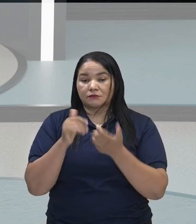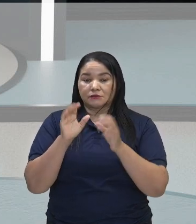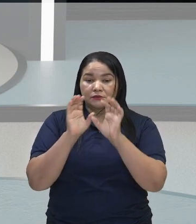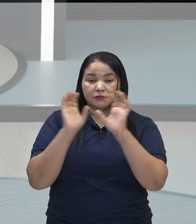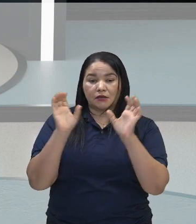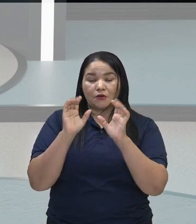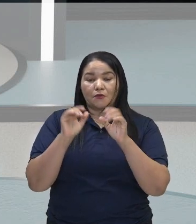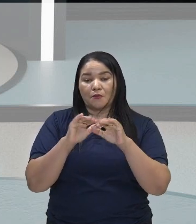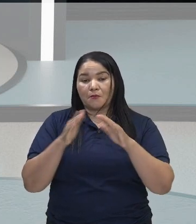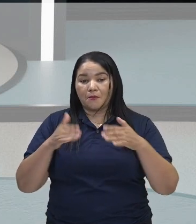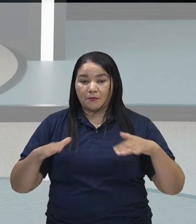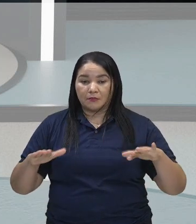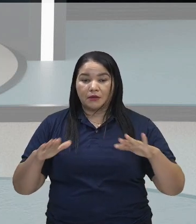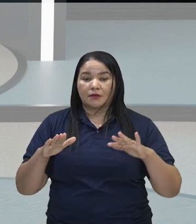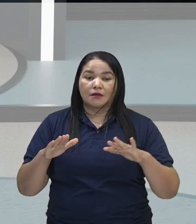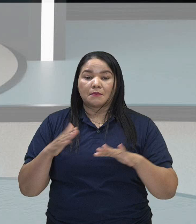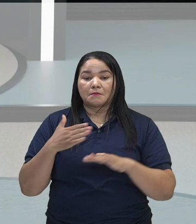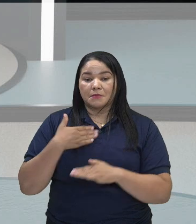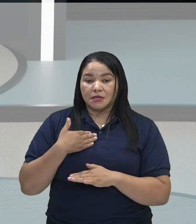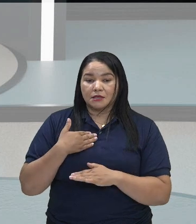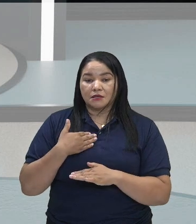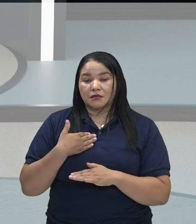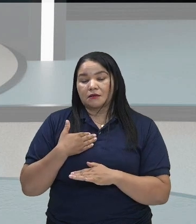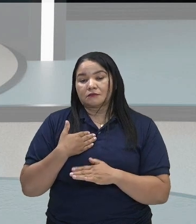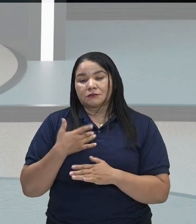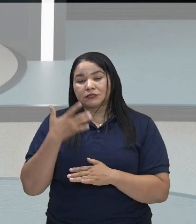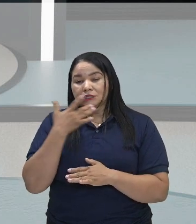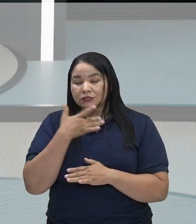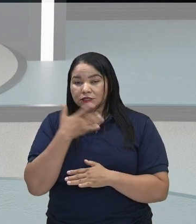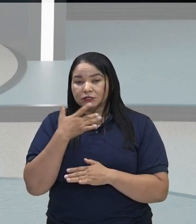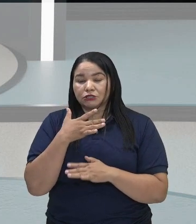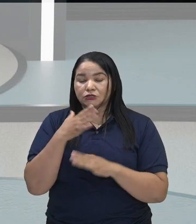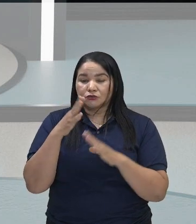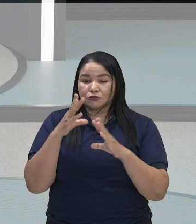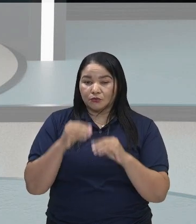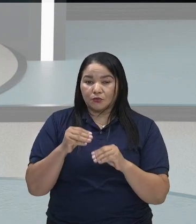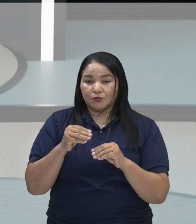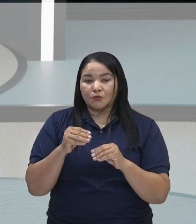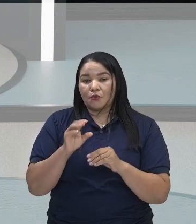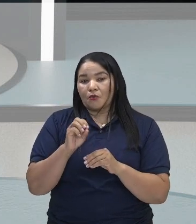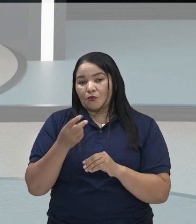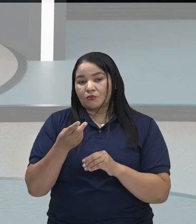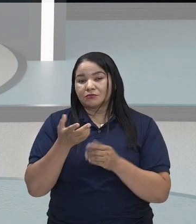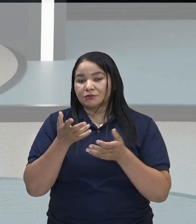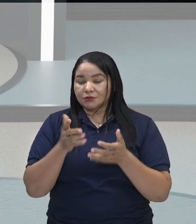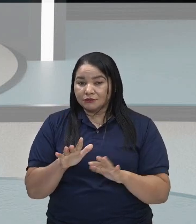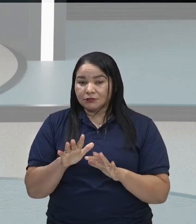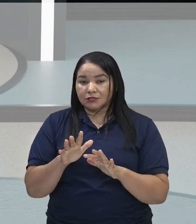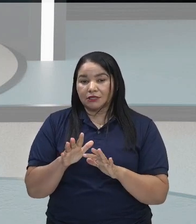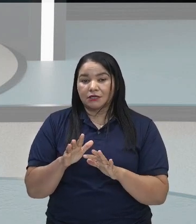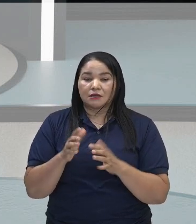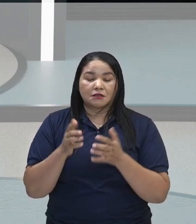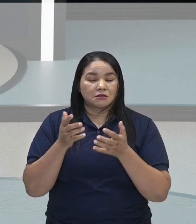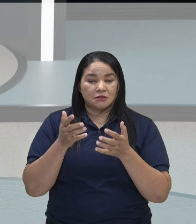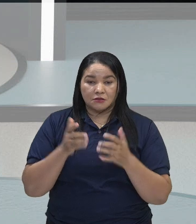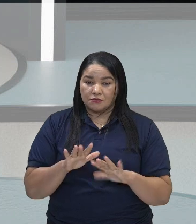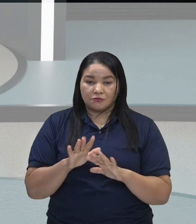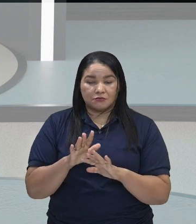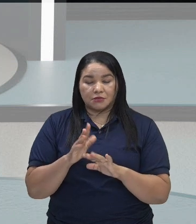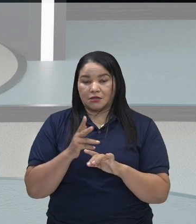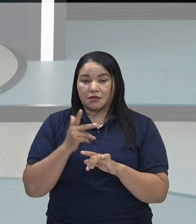o mar. A minha, há uma delícia obscura em não querer, em não